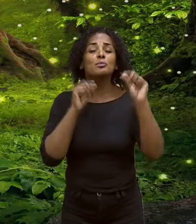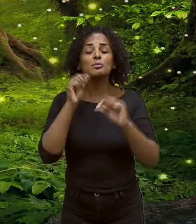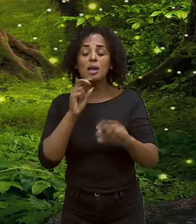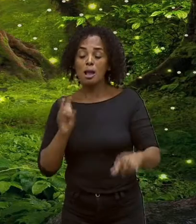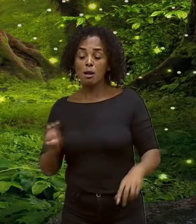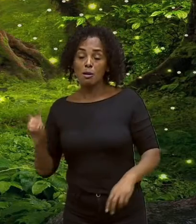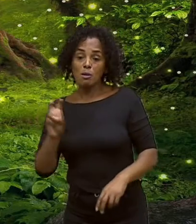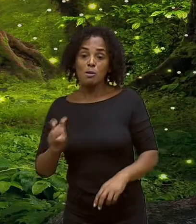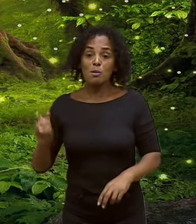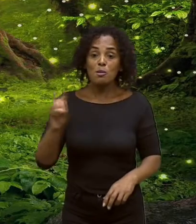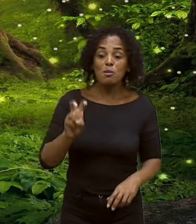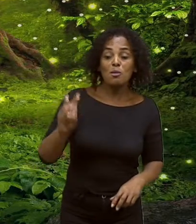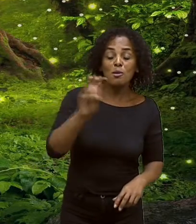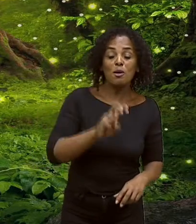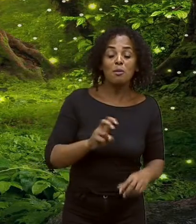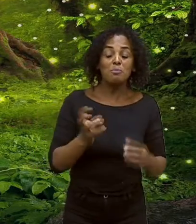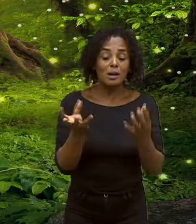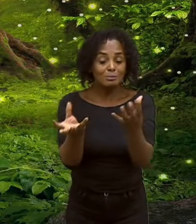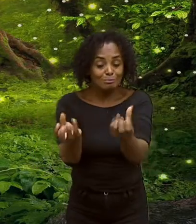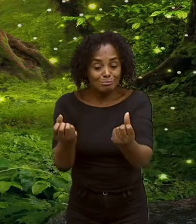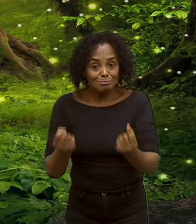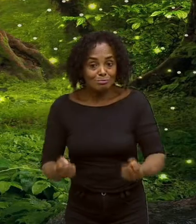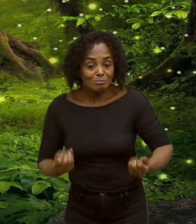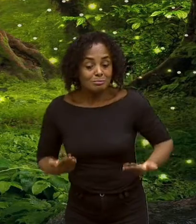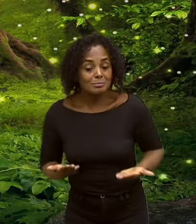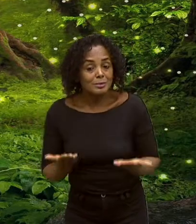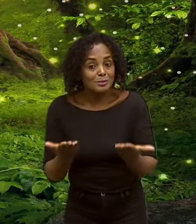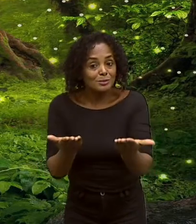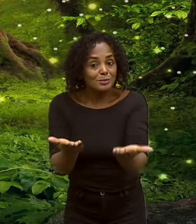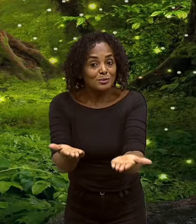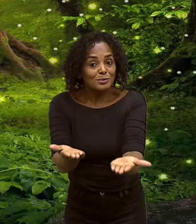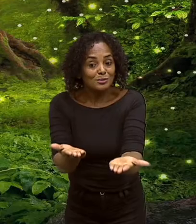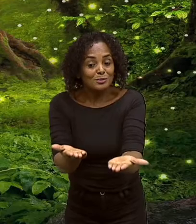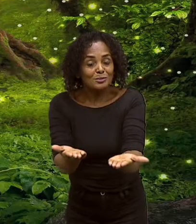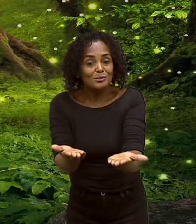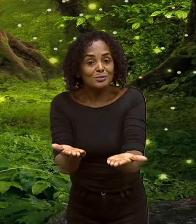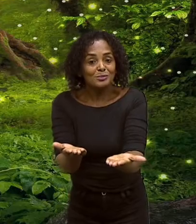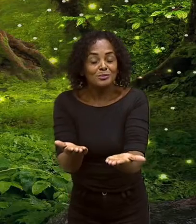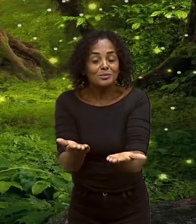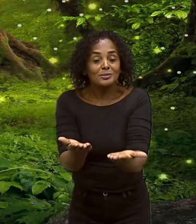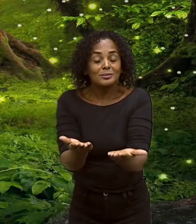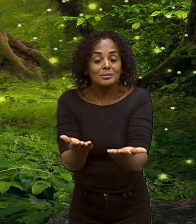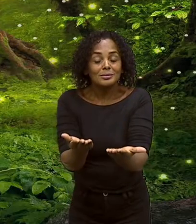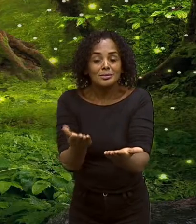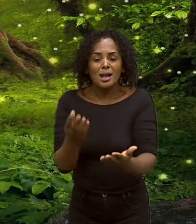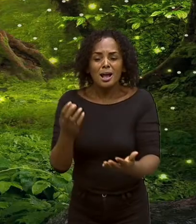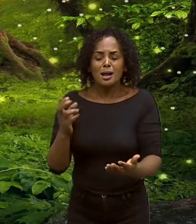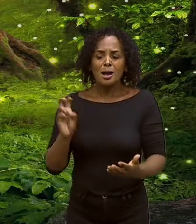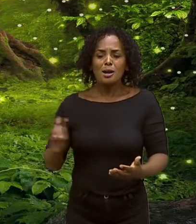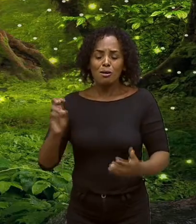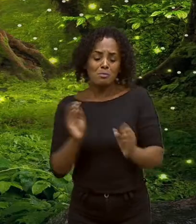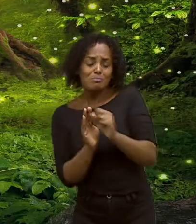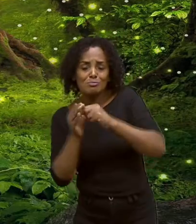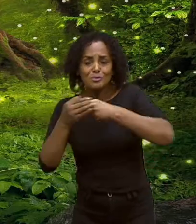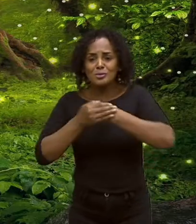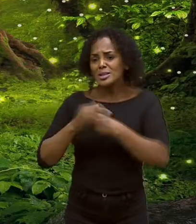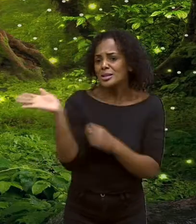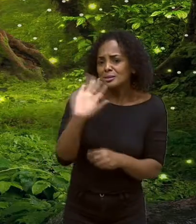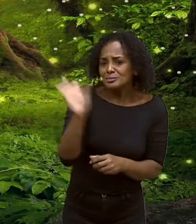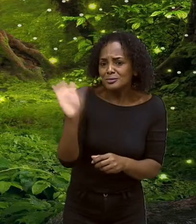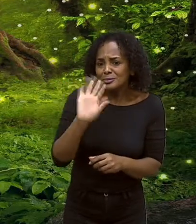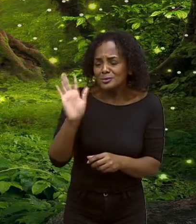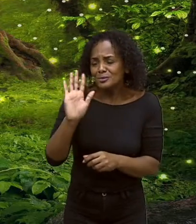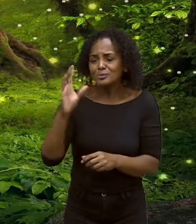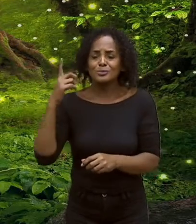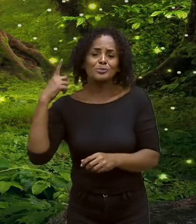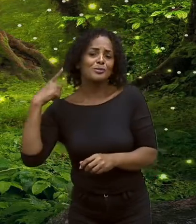cobra assada." "Cobra assada? É hora de me esconder. Adeus, ratinho." E